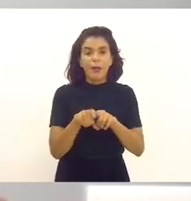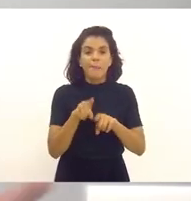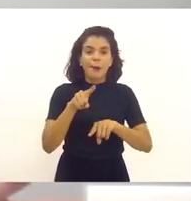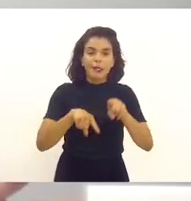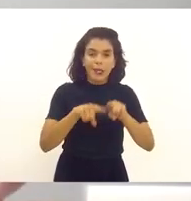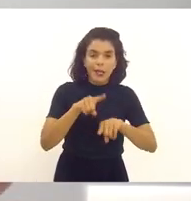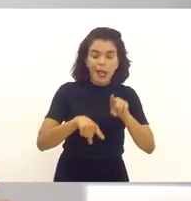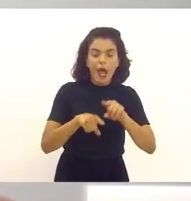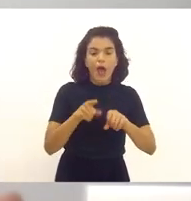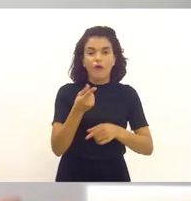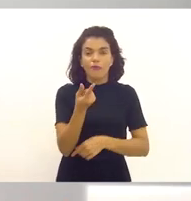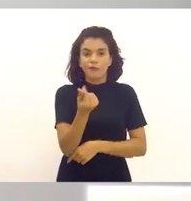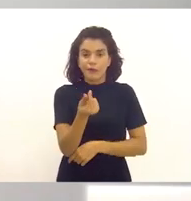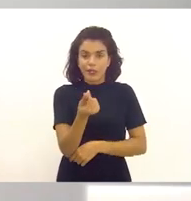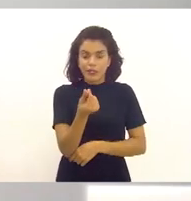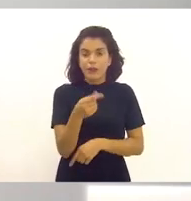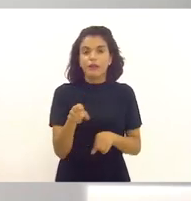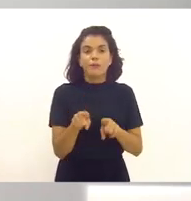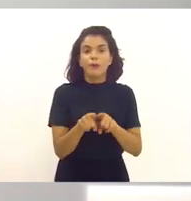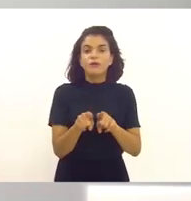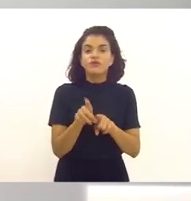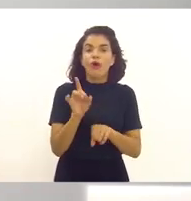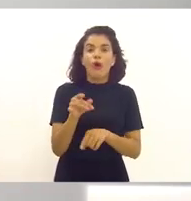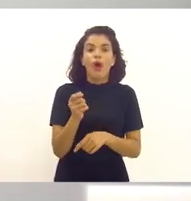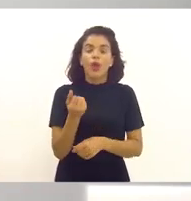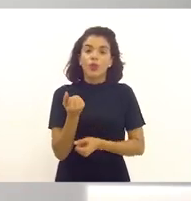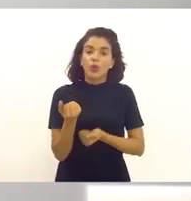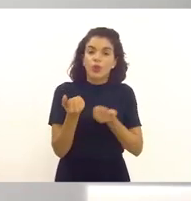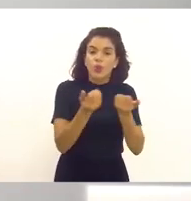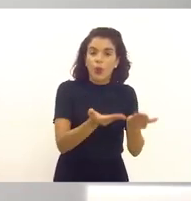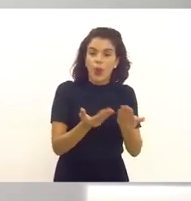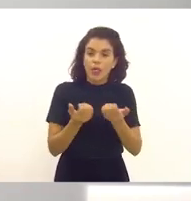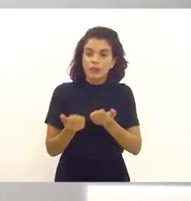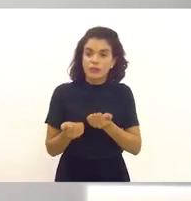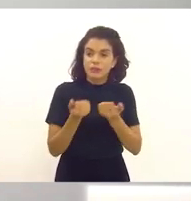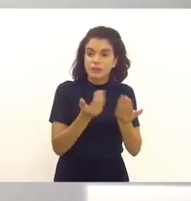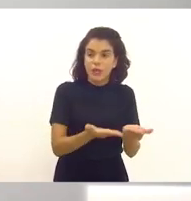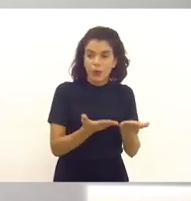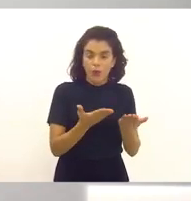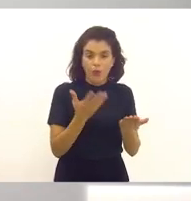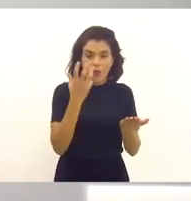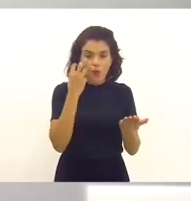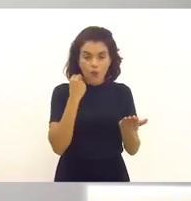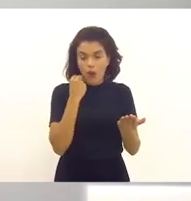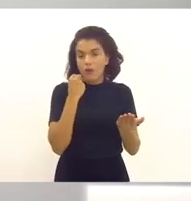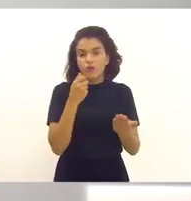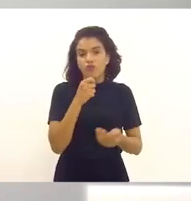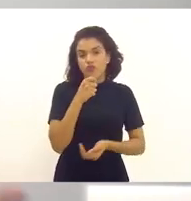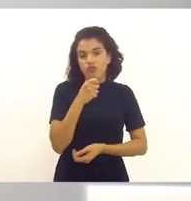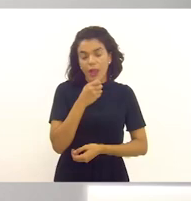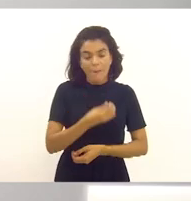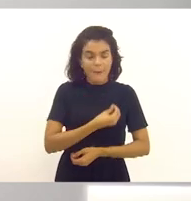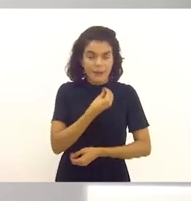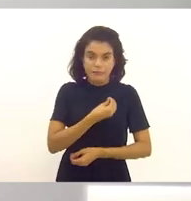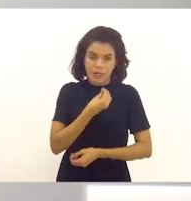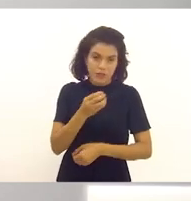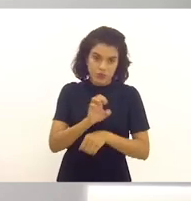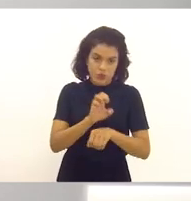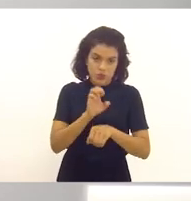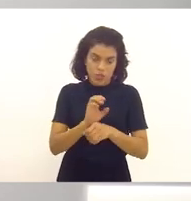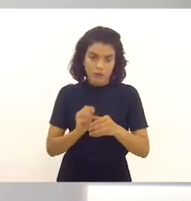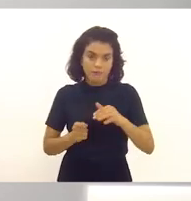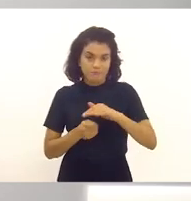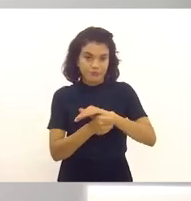o financeiro também se dá somente através de doações a gente não tem nenhum tipo de participação do estado para